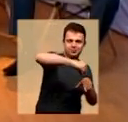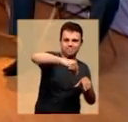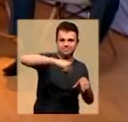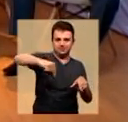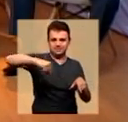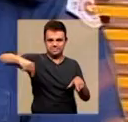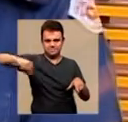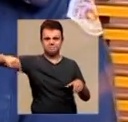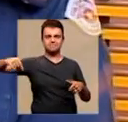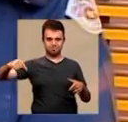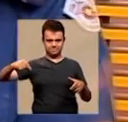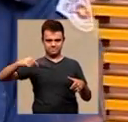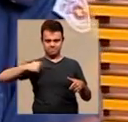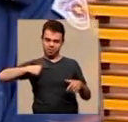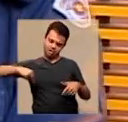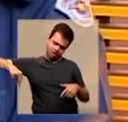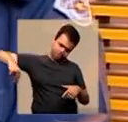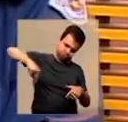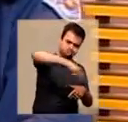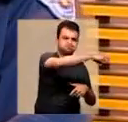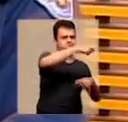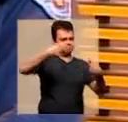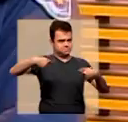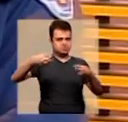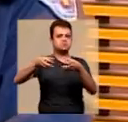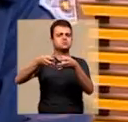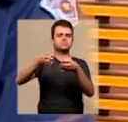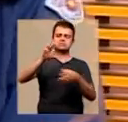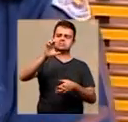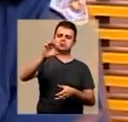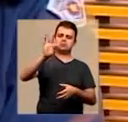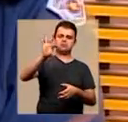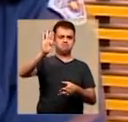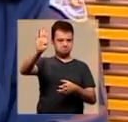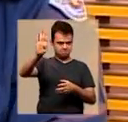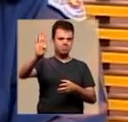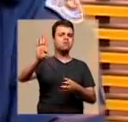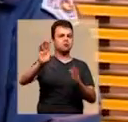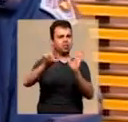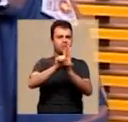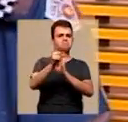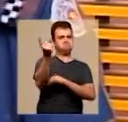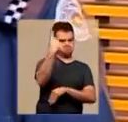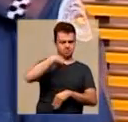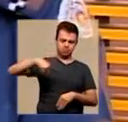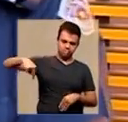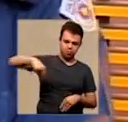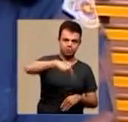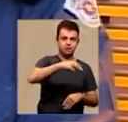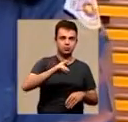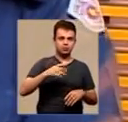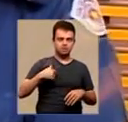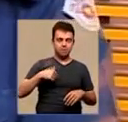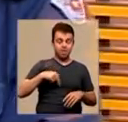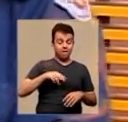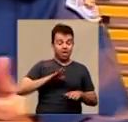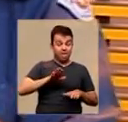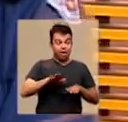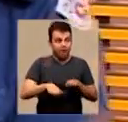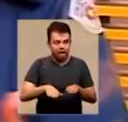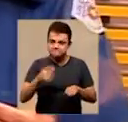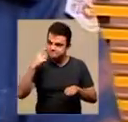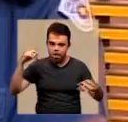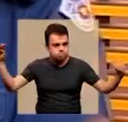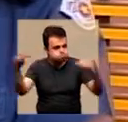de pedestres, o CTB, é claro, ele diz que você tem que procurar a faixa de pedestre. Antes de você ingressar na via, você tem que observar